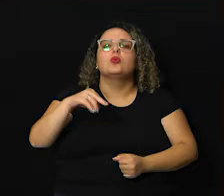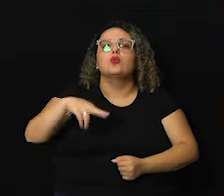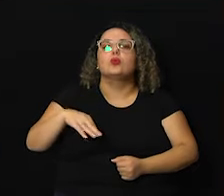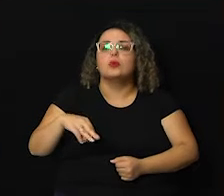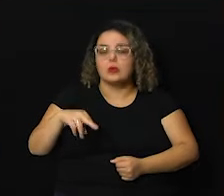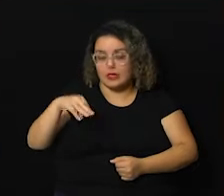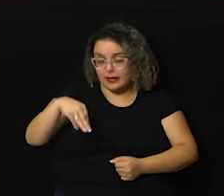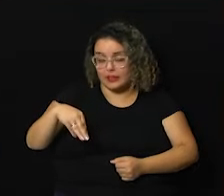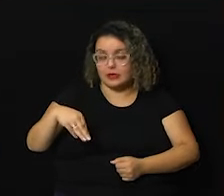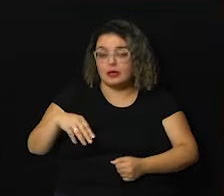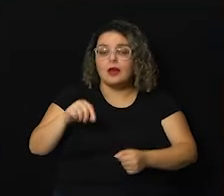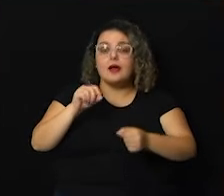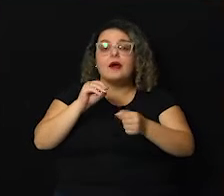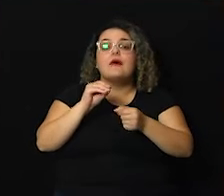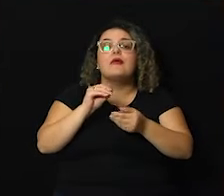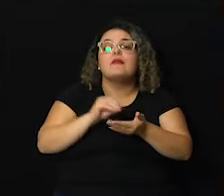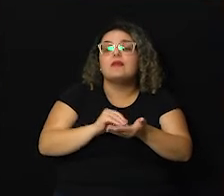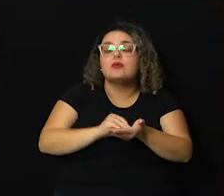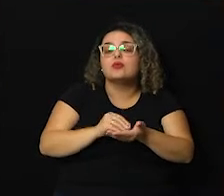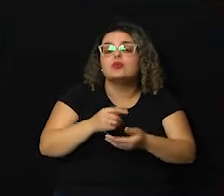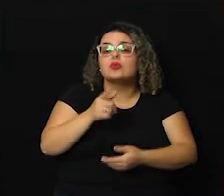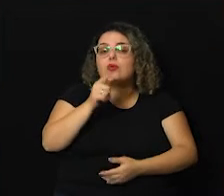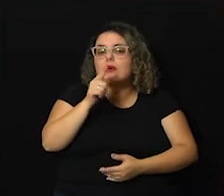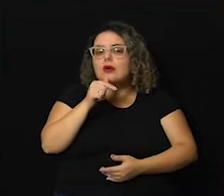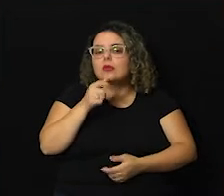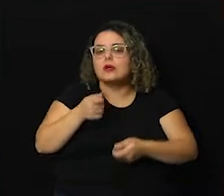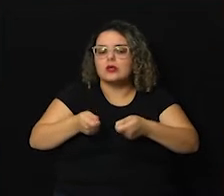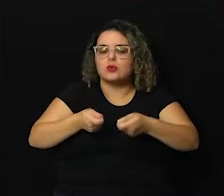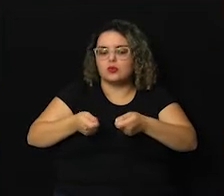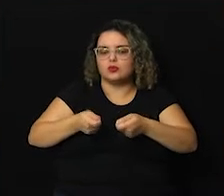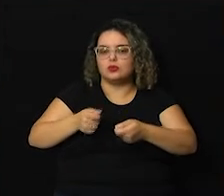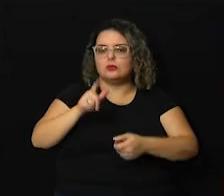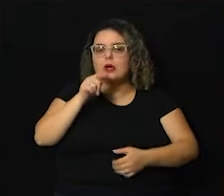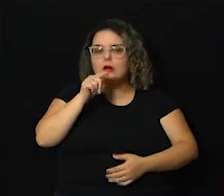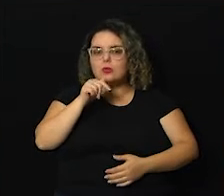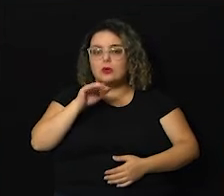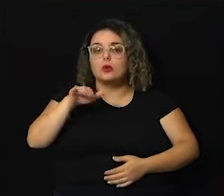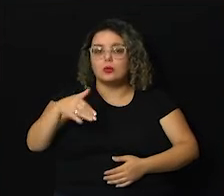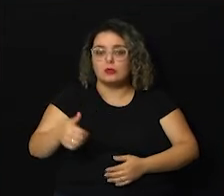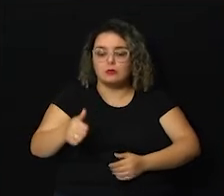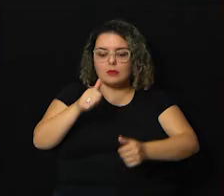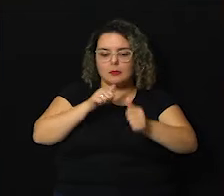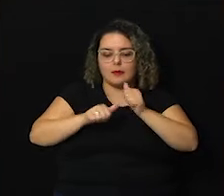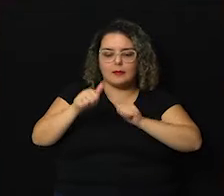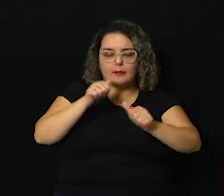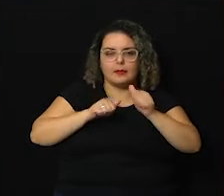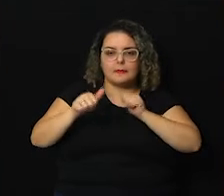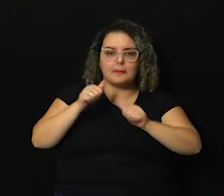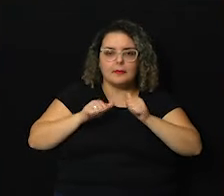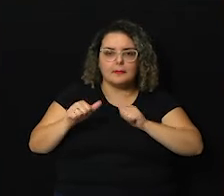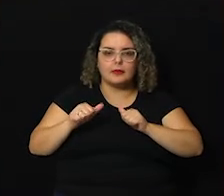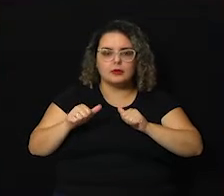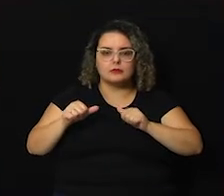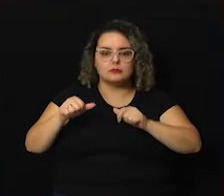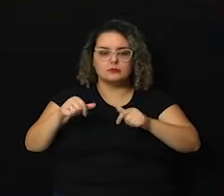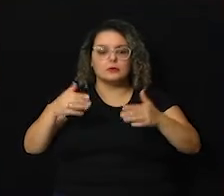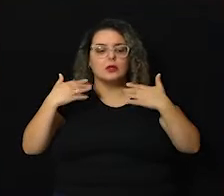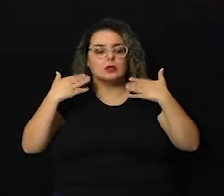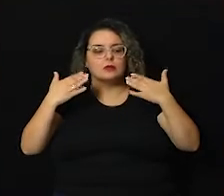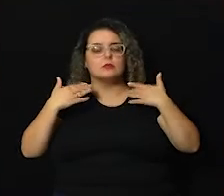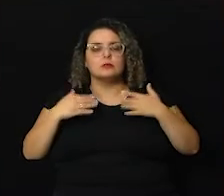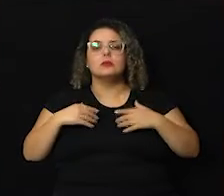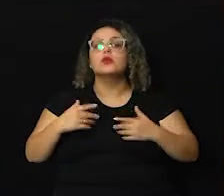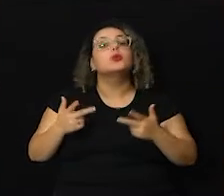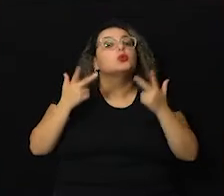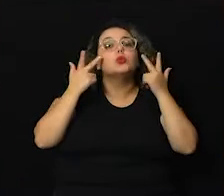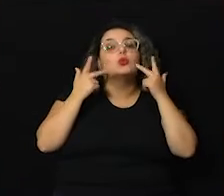rim, que estava na falta de água e economizou água para você. Quando você bebe bastante líquido, você está tranquilo, num ambiente de